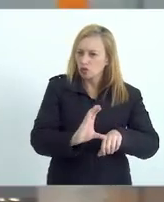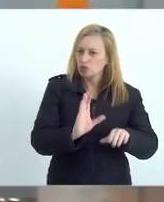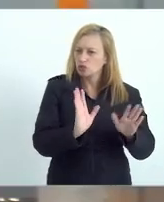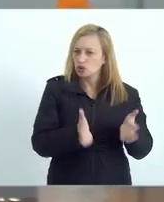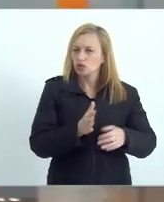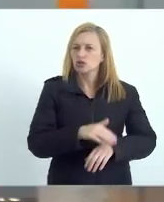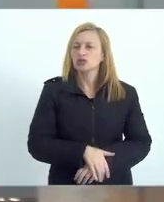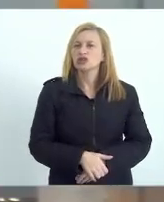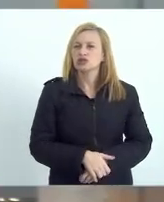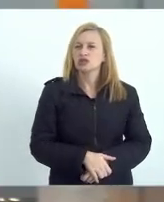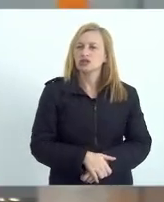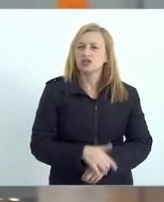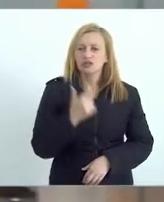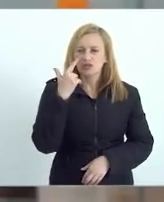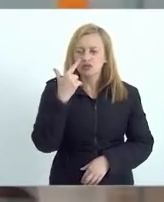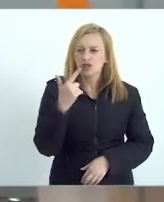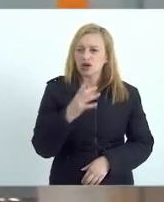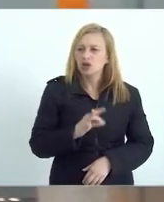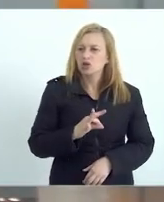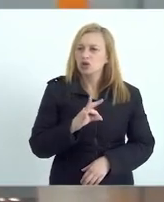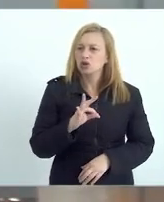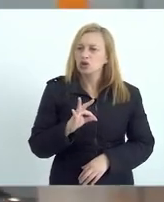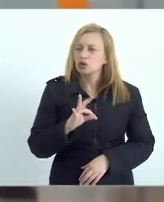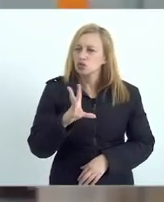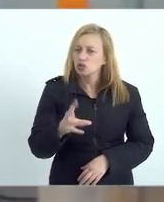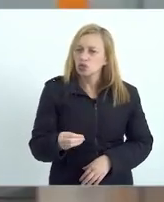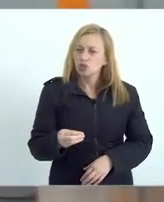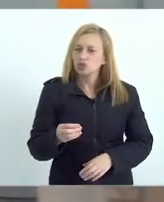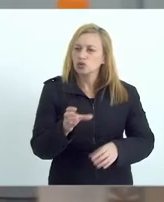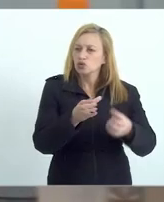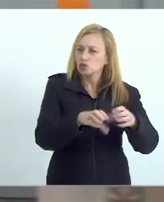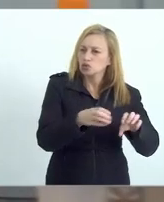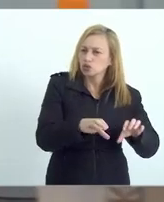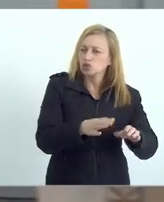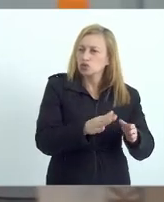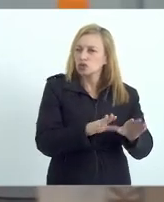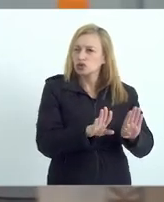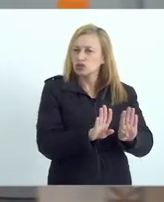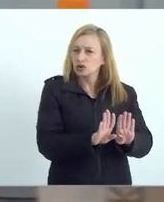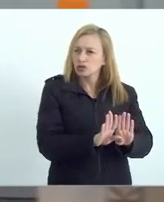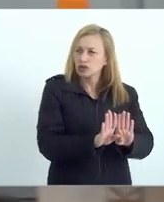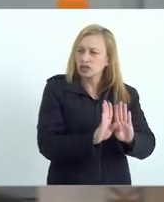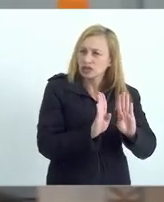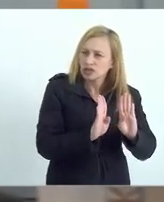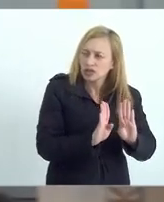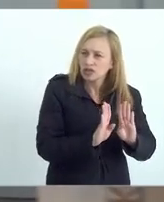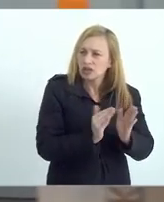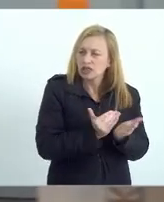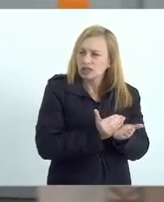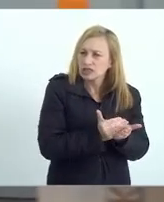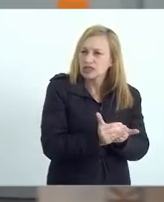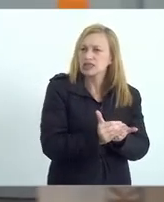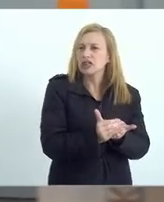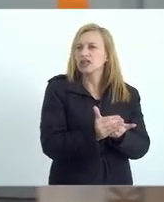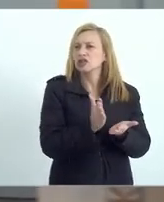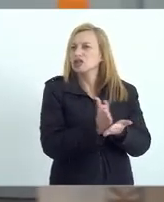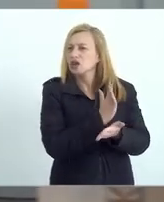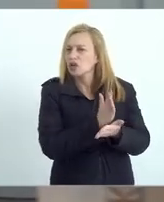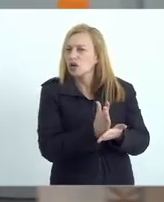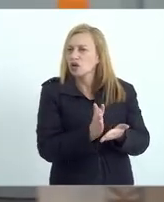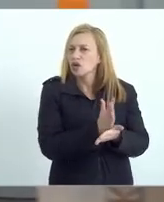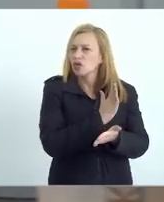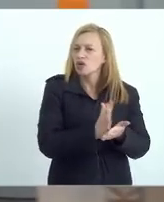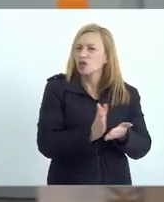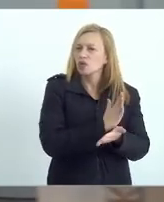fazer um apanhado dos concursos que ainda estão em aberto o que poderiam ter alguma alguma chance